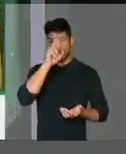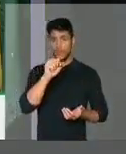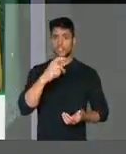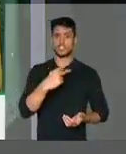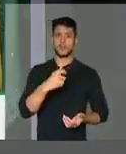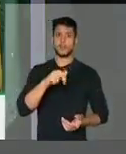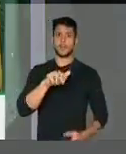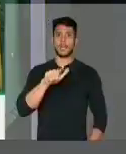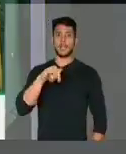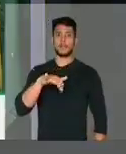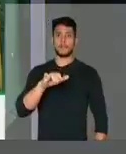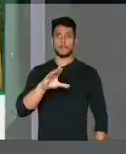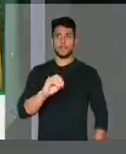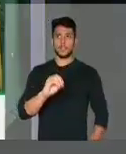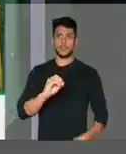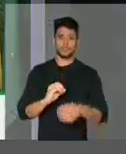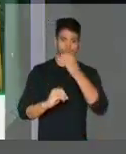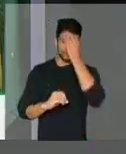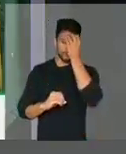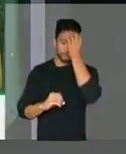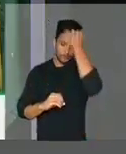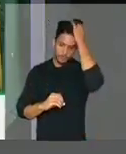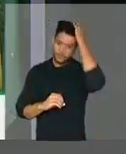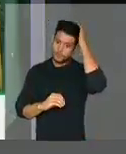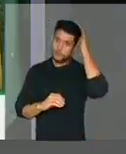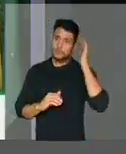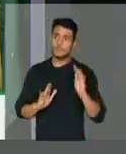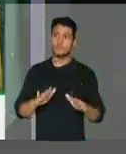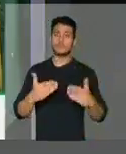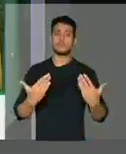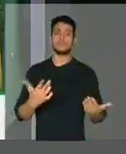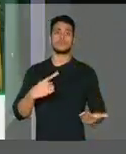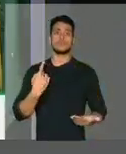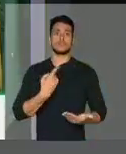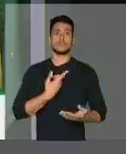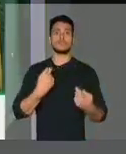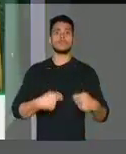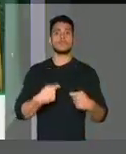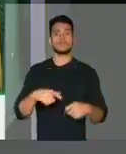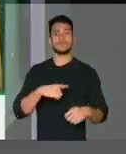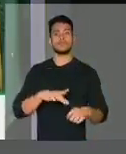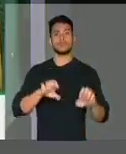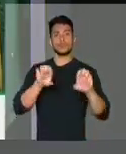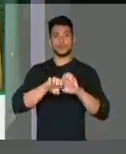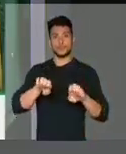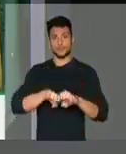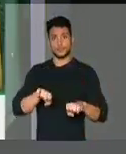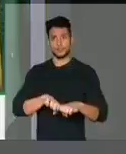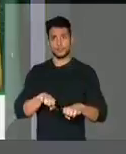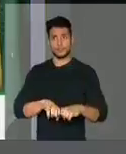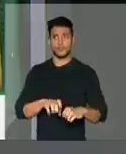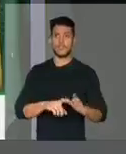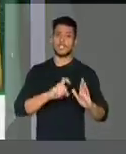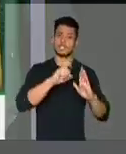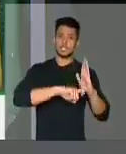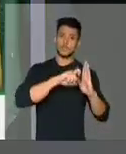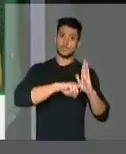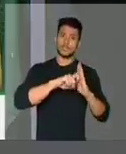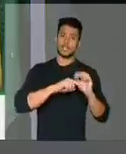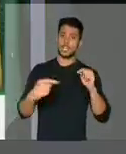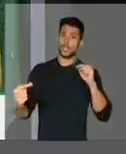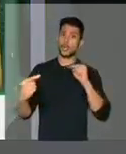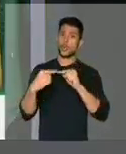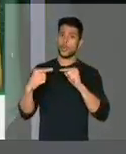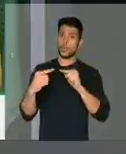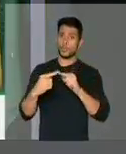e os estados são muito fortes. Então, nós temos que ter uma estrutura tributária harmônica com a